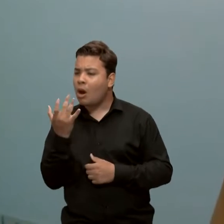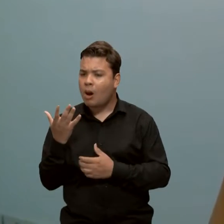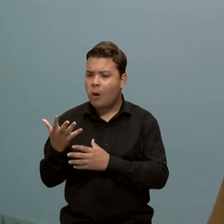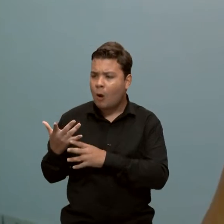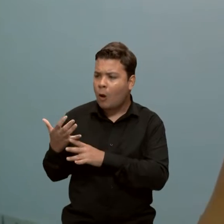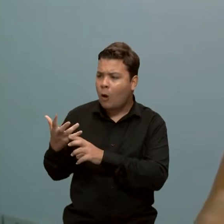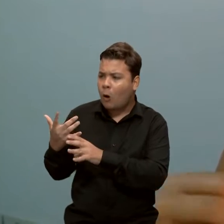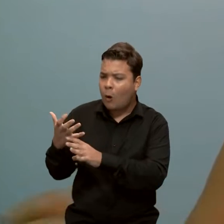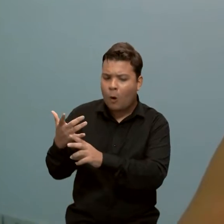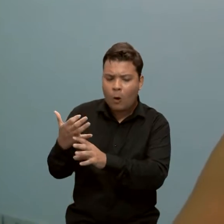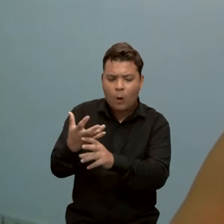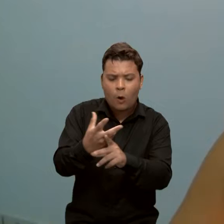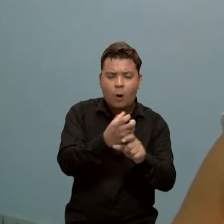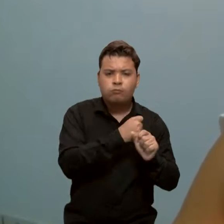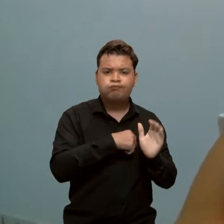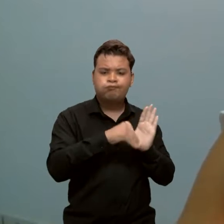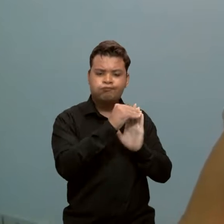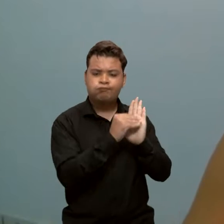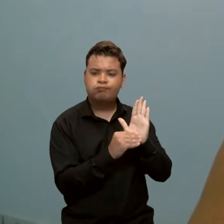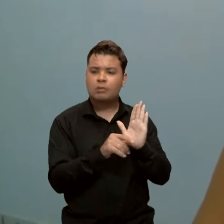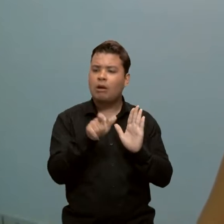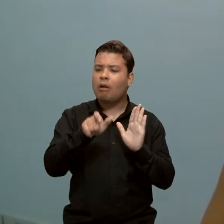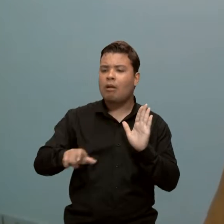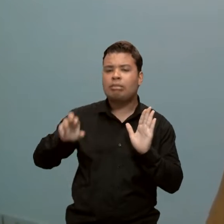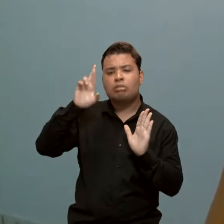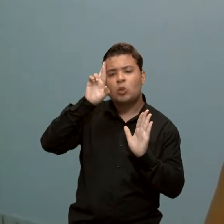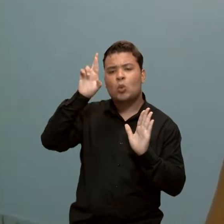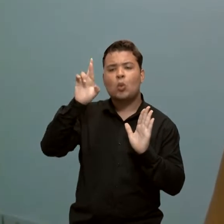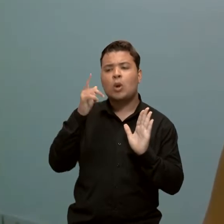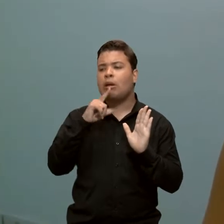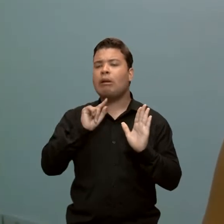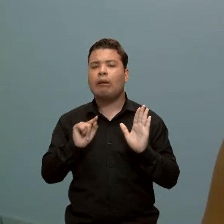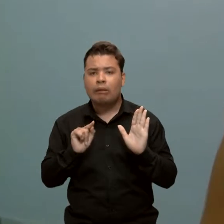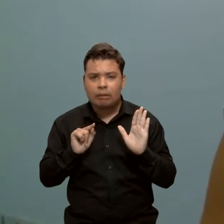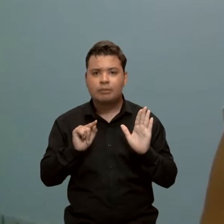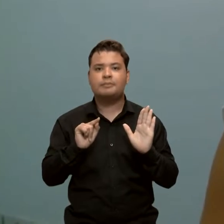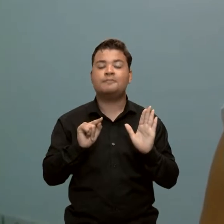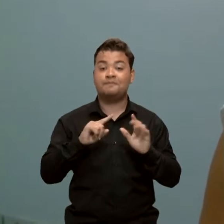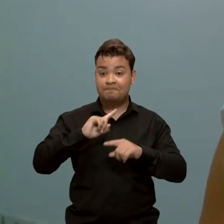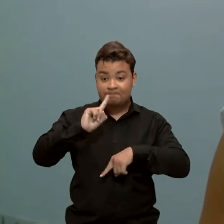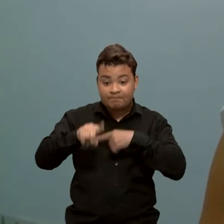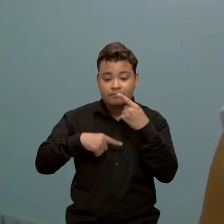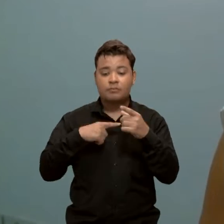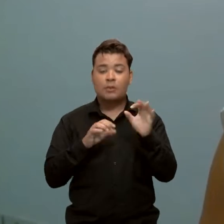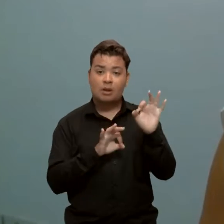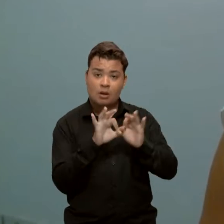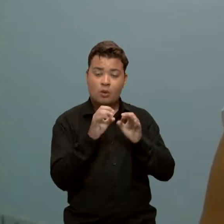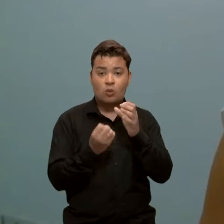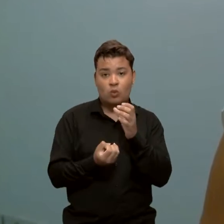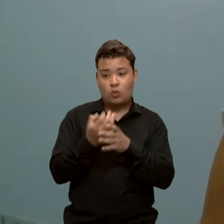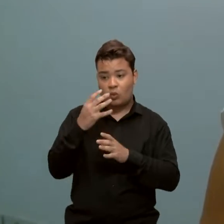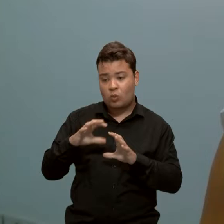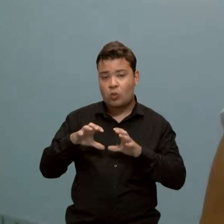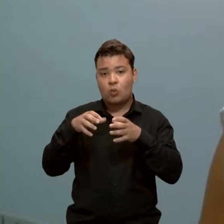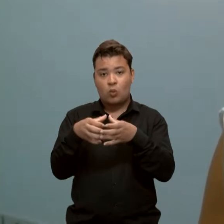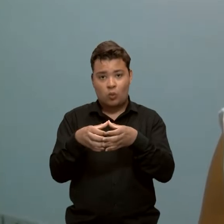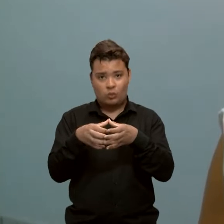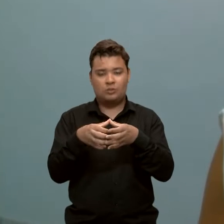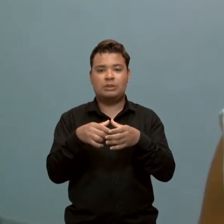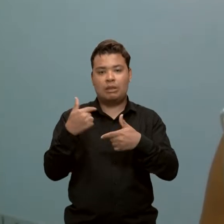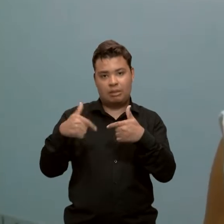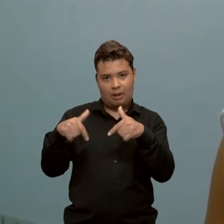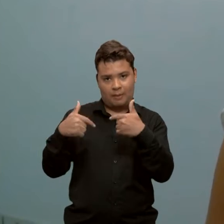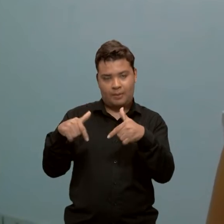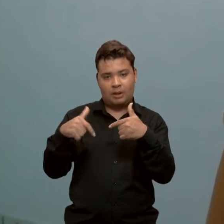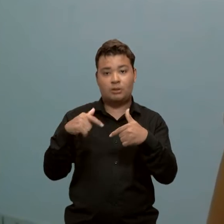eles estavam, quem eram os donos desses animais. Depois foi criado um grupo de trabalho intersetorial, que